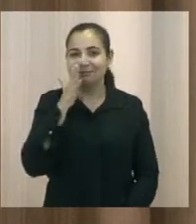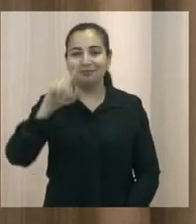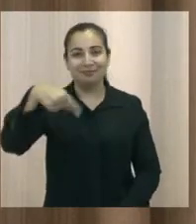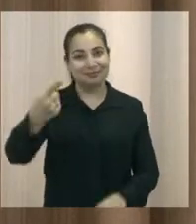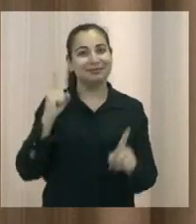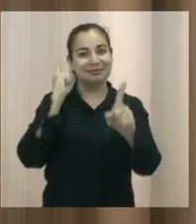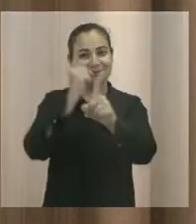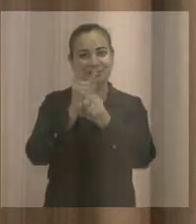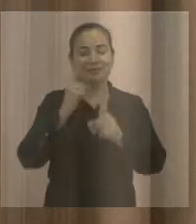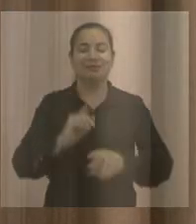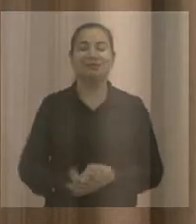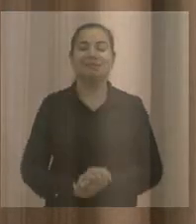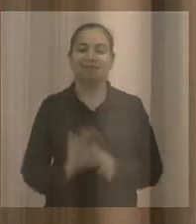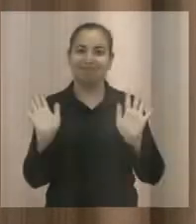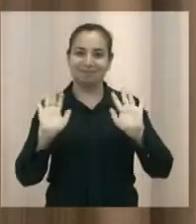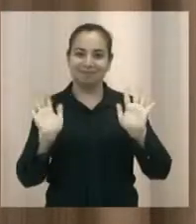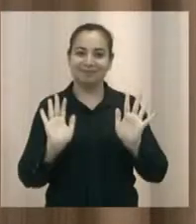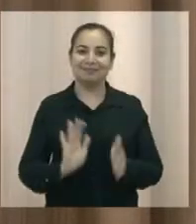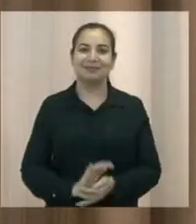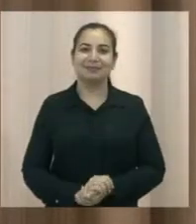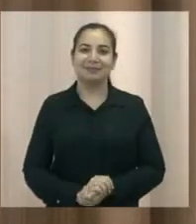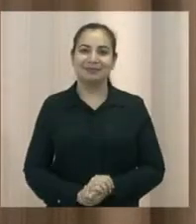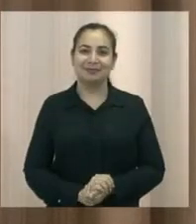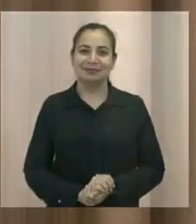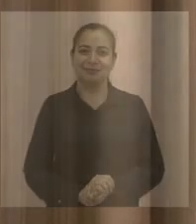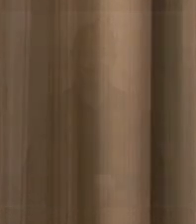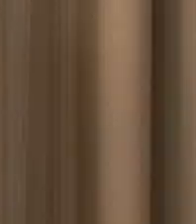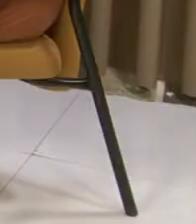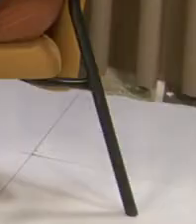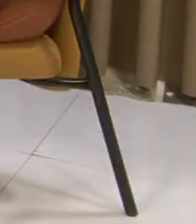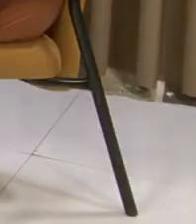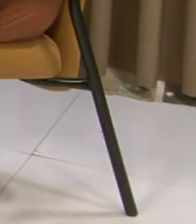nosso próximo encontro. Fica ligadinho aqui na TV Fortaleza.